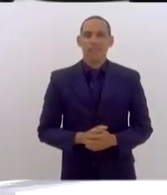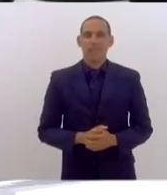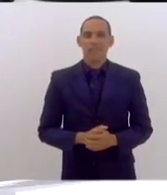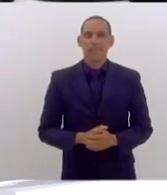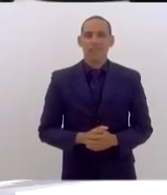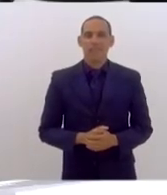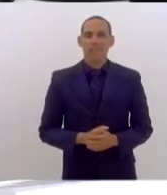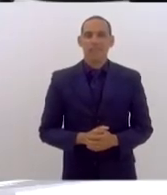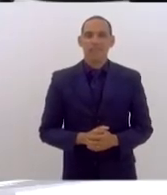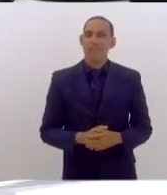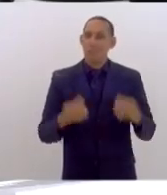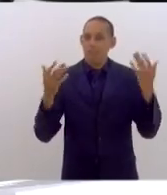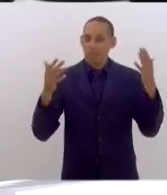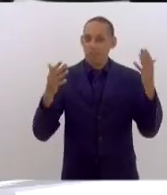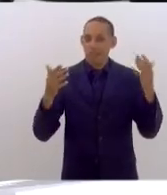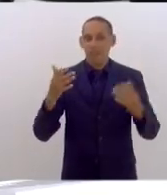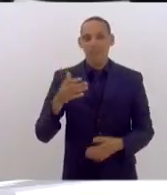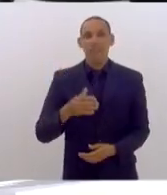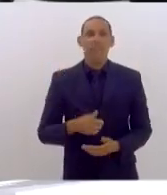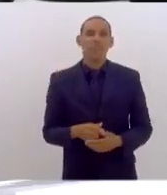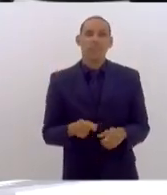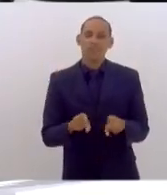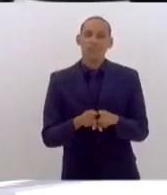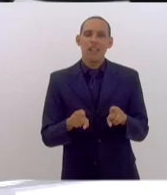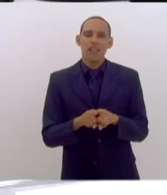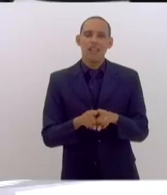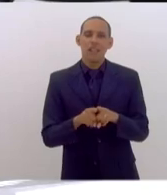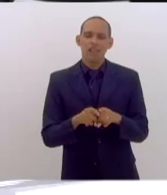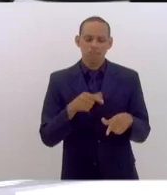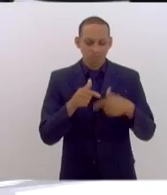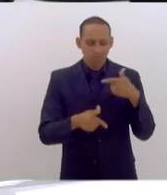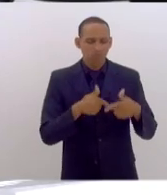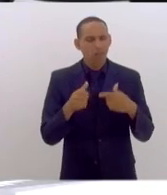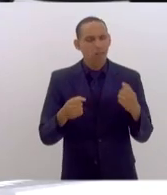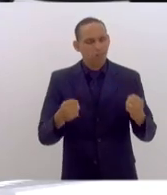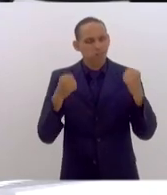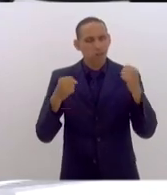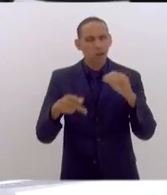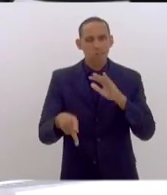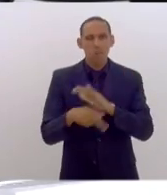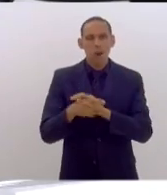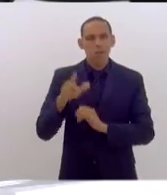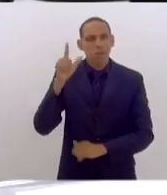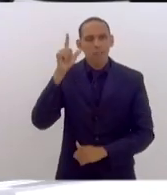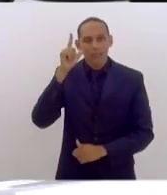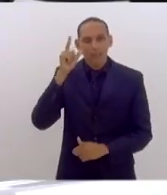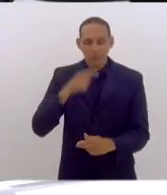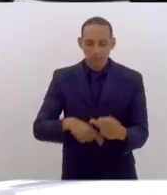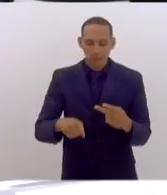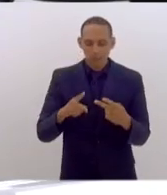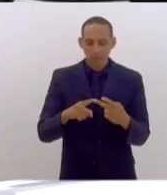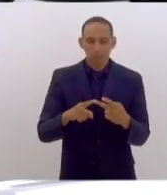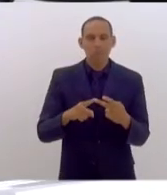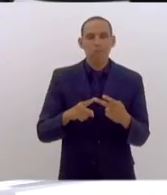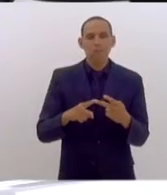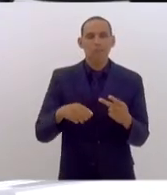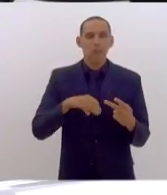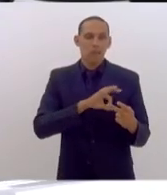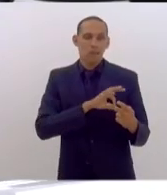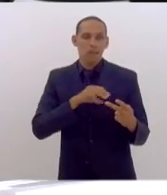e é parabenizo mais uma vez esse vigoroso trabalho da deputada Lucinha da deputada